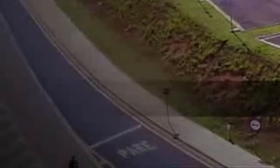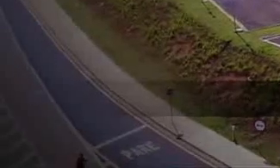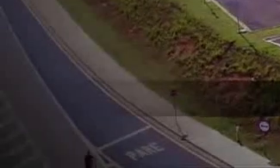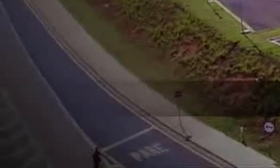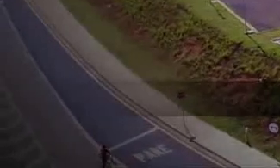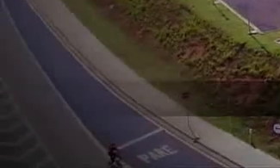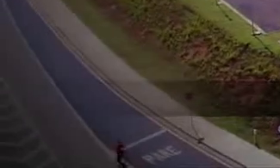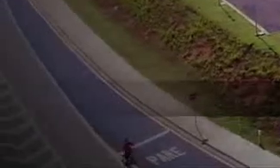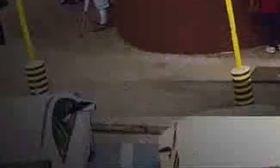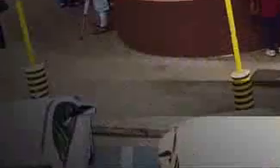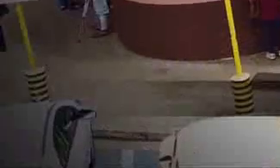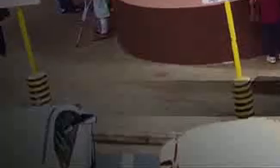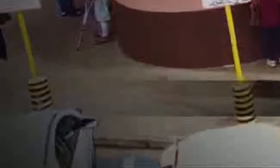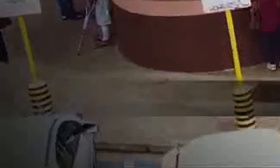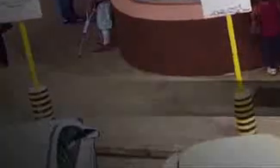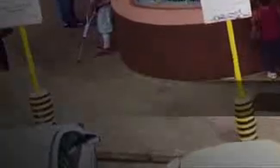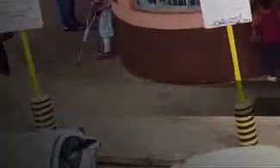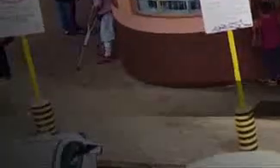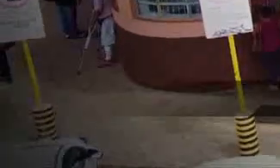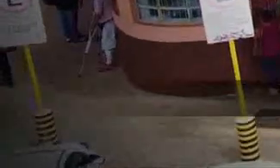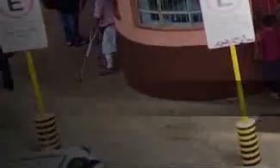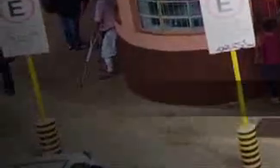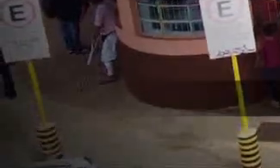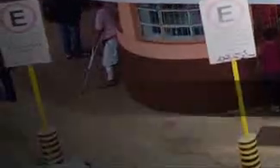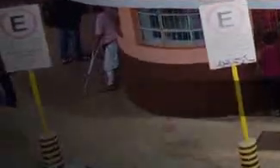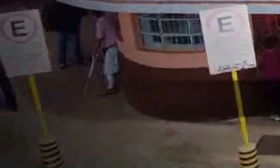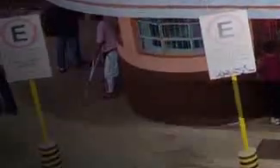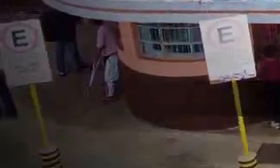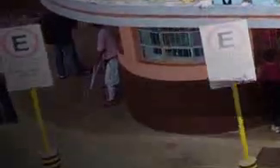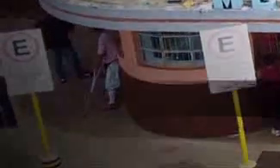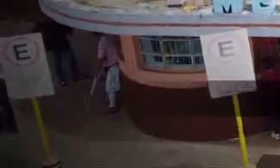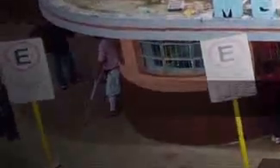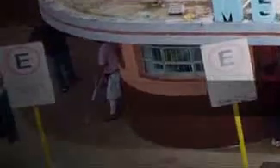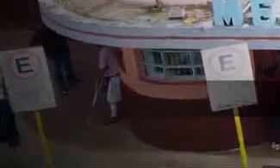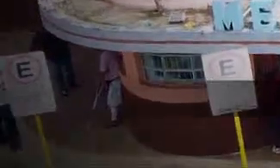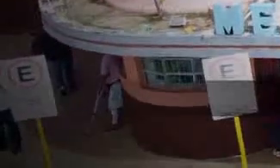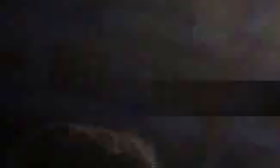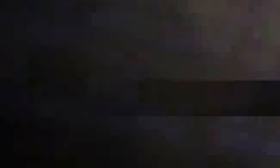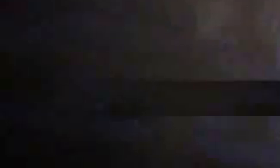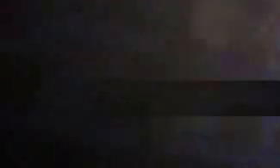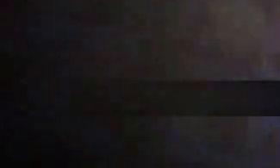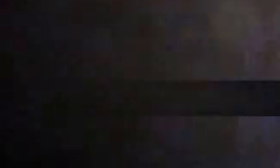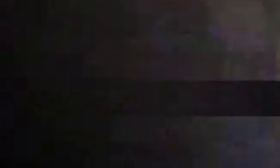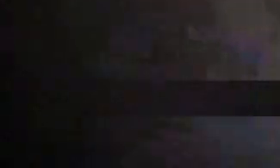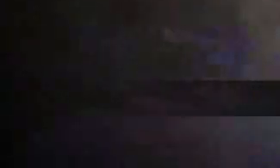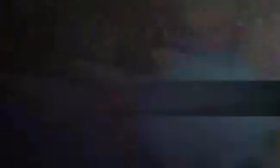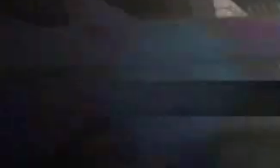Thank you.